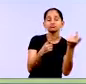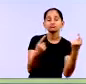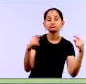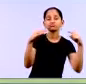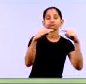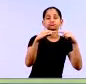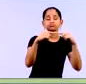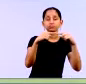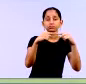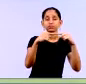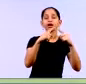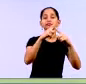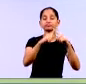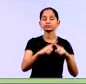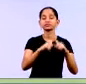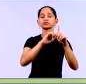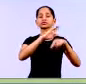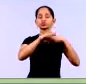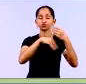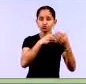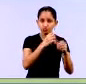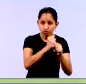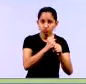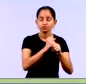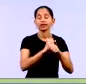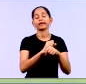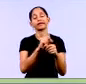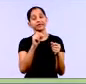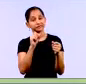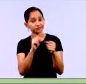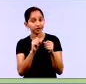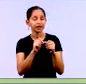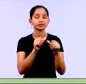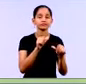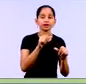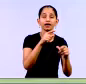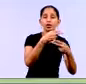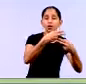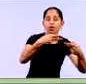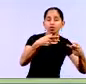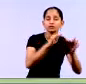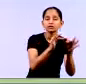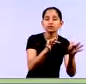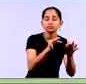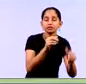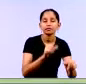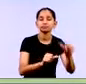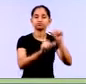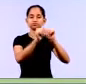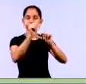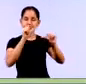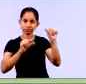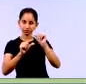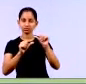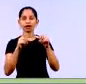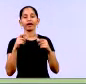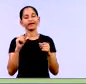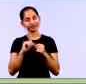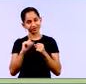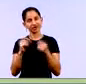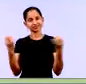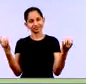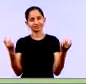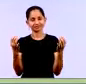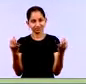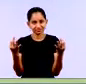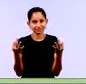Ou seja, ele faz o levantamento de todos os custos para o processo de transformação, para que esse PA, produto acabado, quando